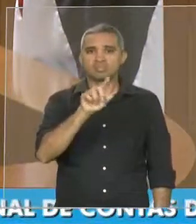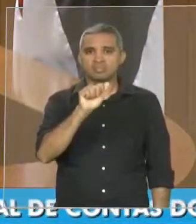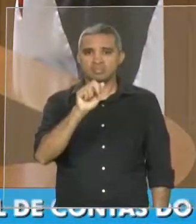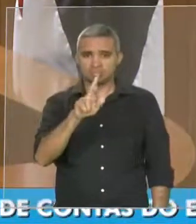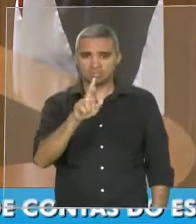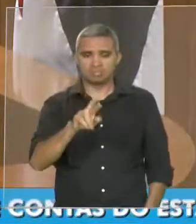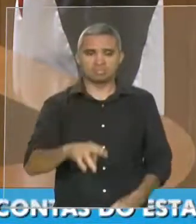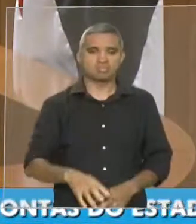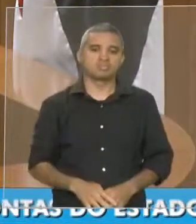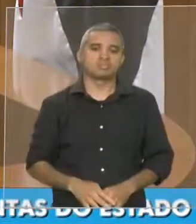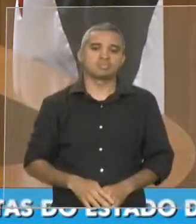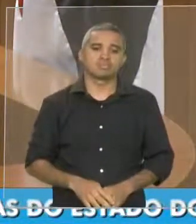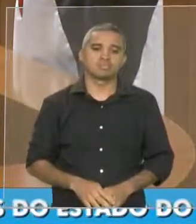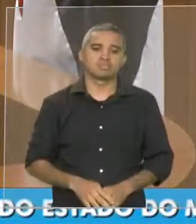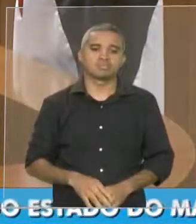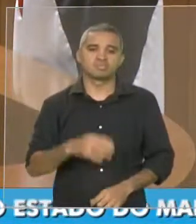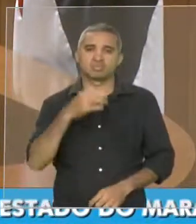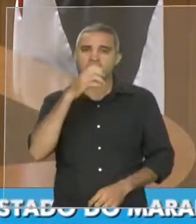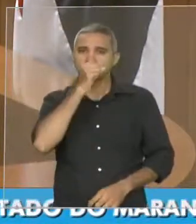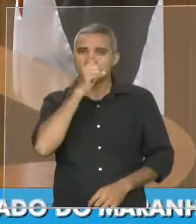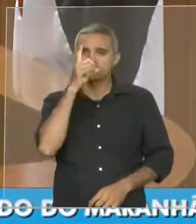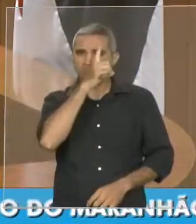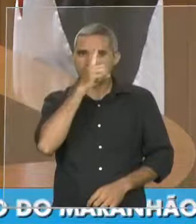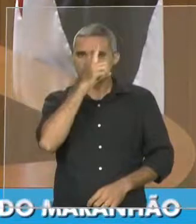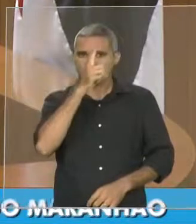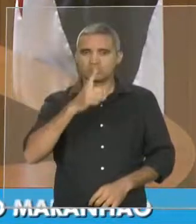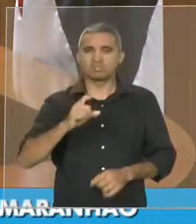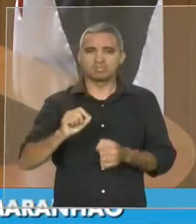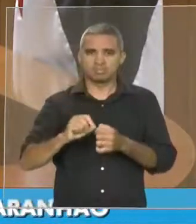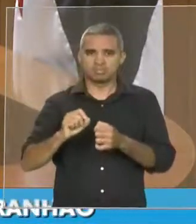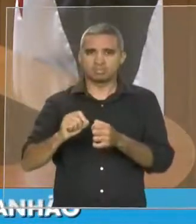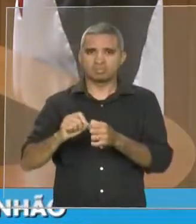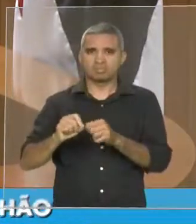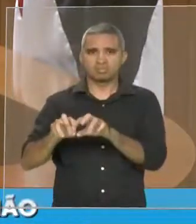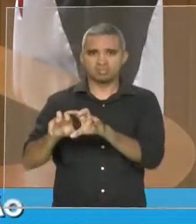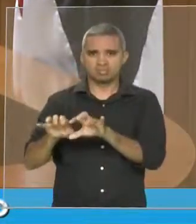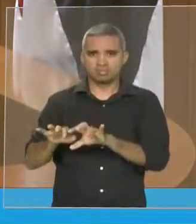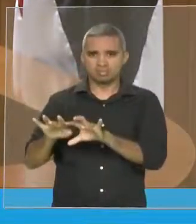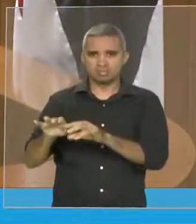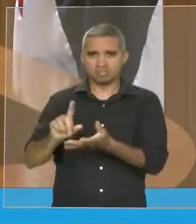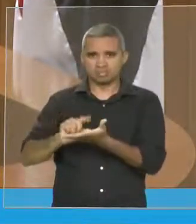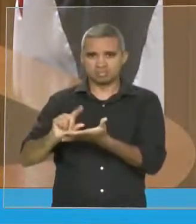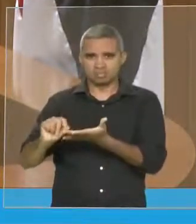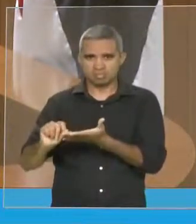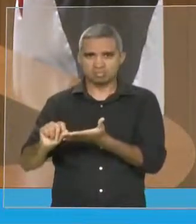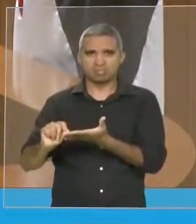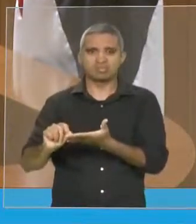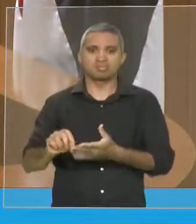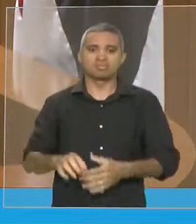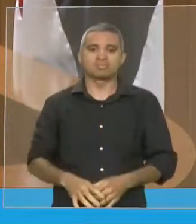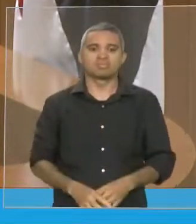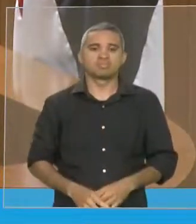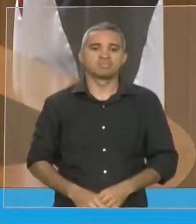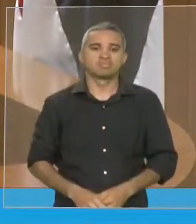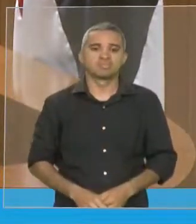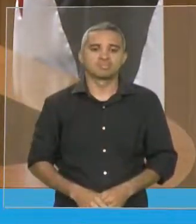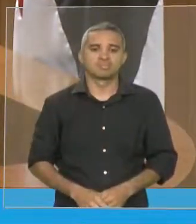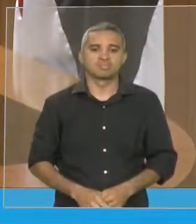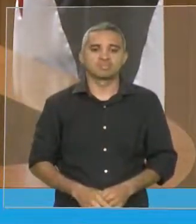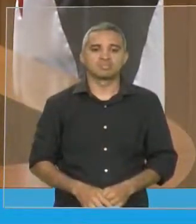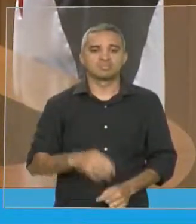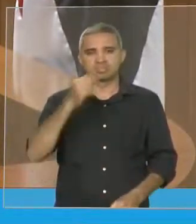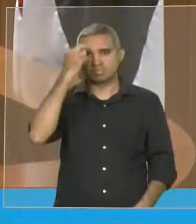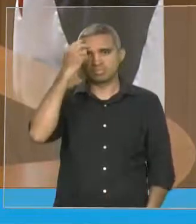brindou, né, com uma matéria na sua coluna, contando a história do TCE. E eu